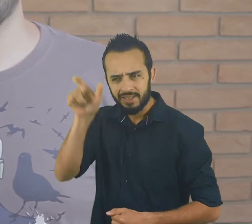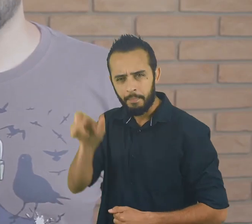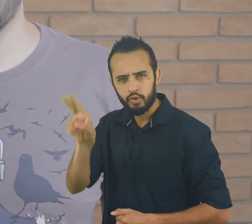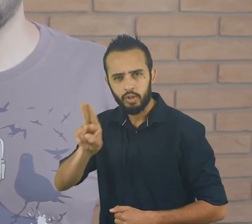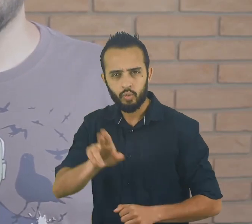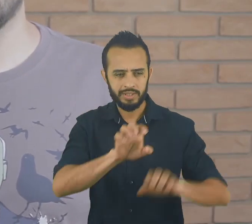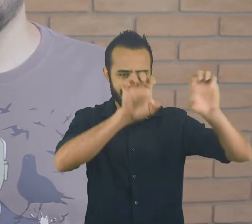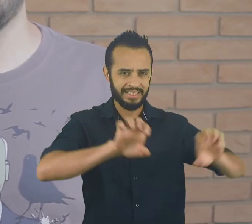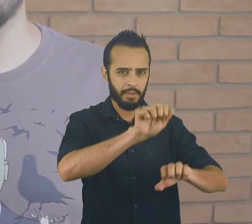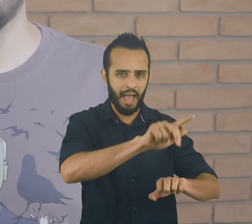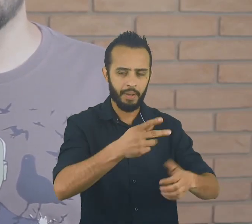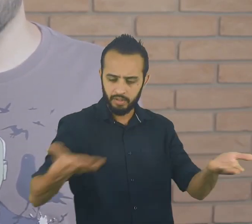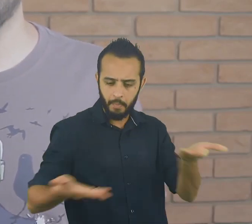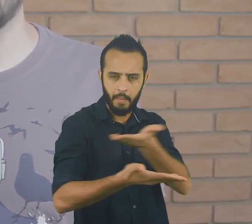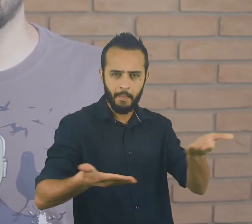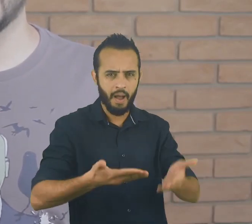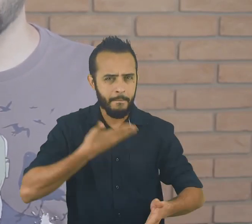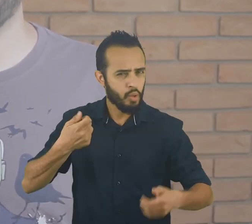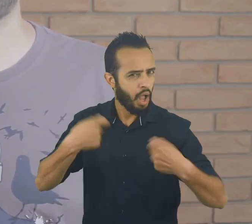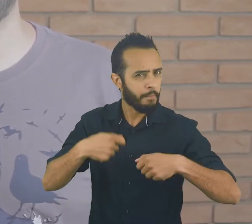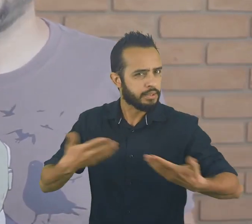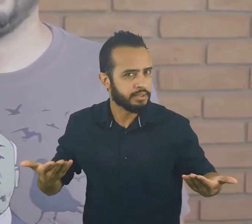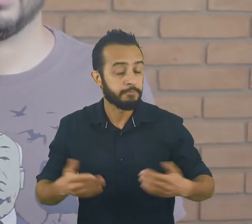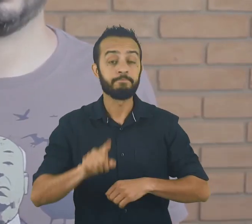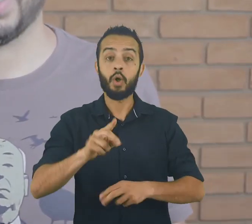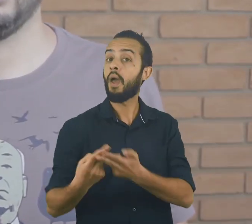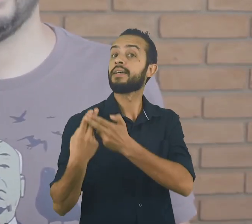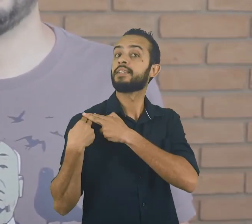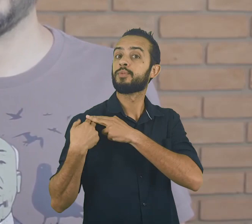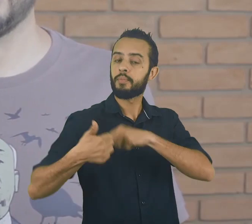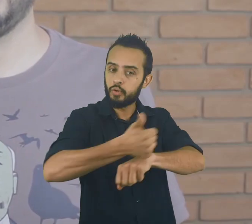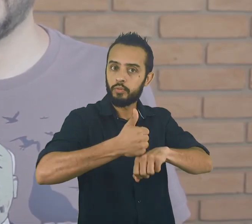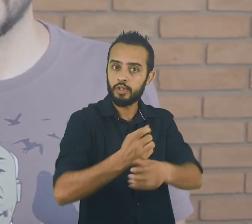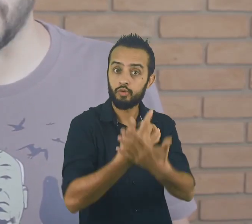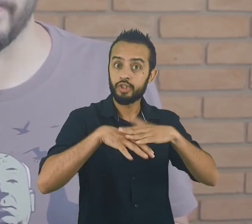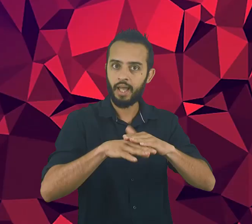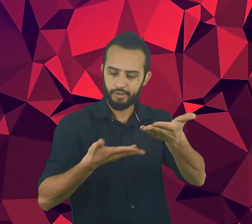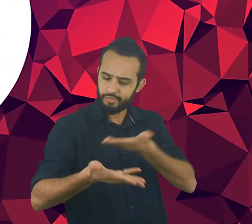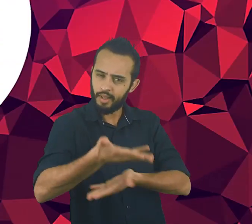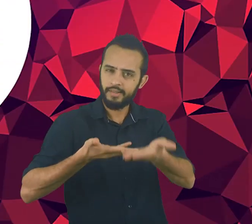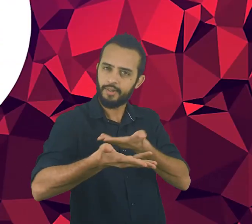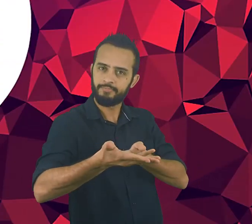Você precisa melhorar a interação entre o seu usuário, o seu sistema ou aplicativo? Esse é o trabalho do designer de interação.